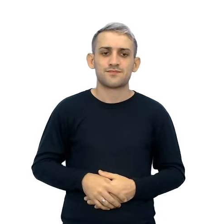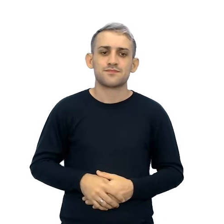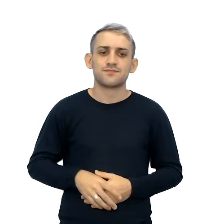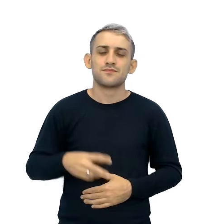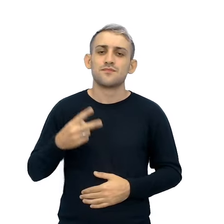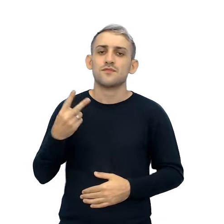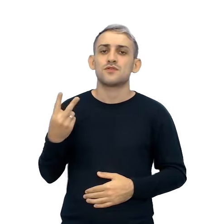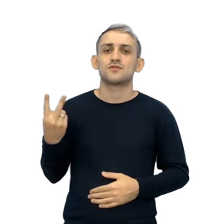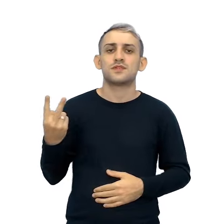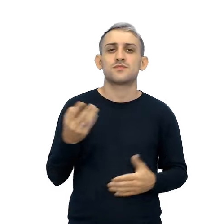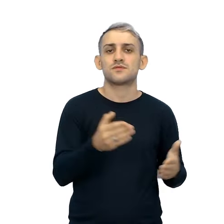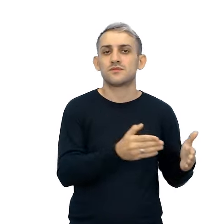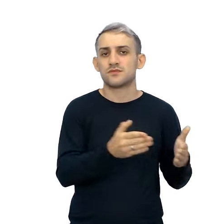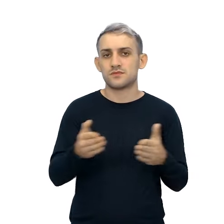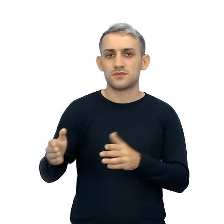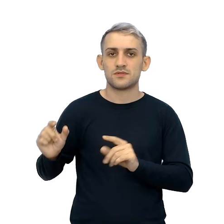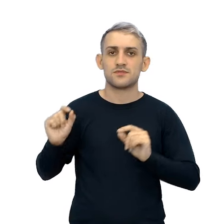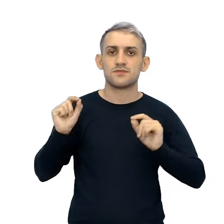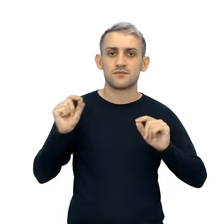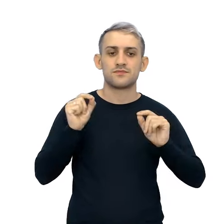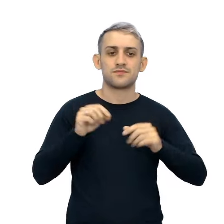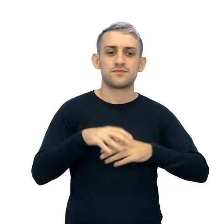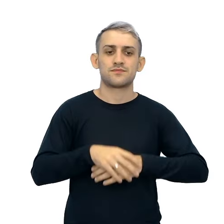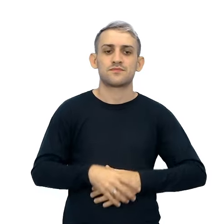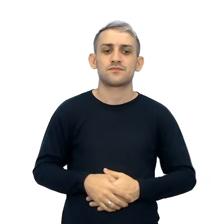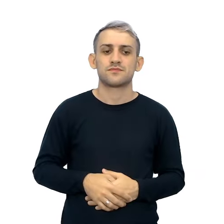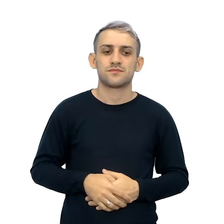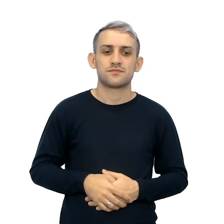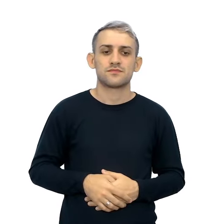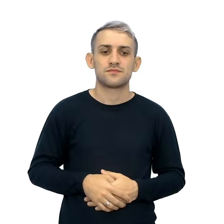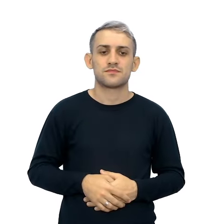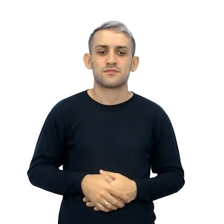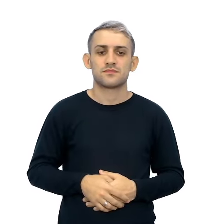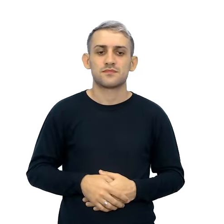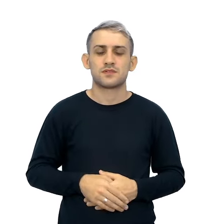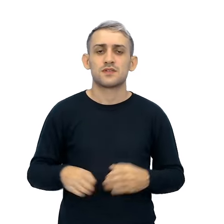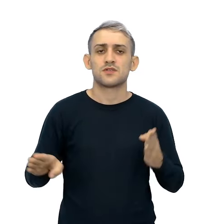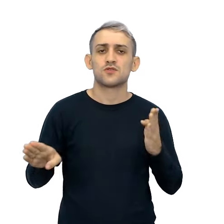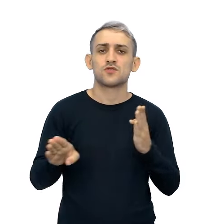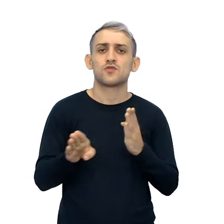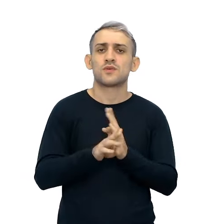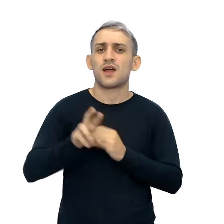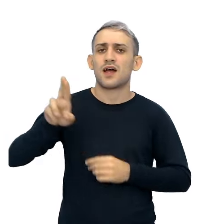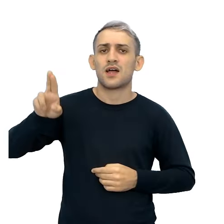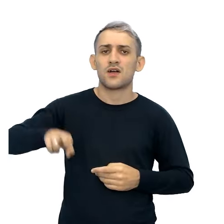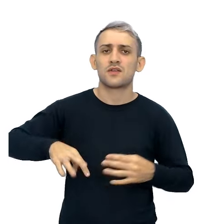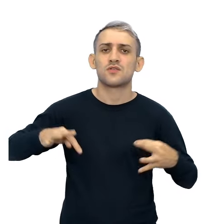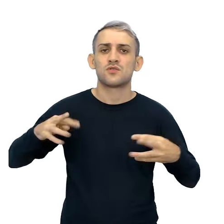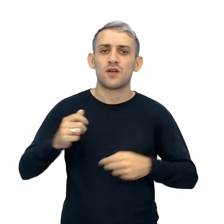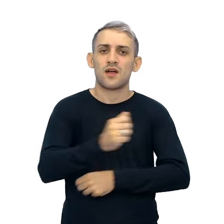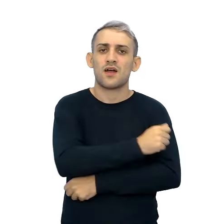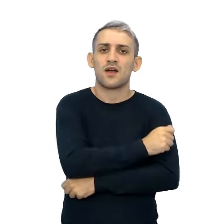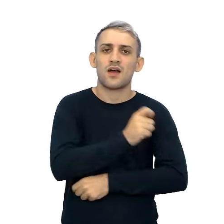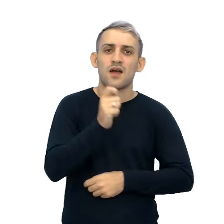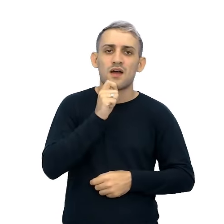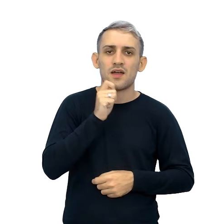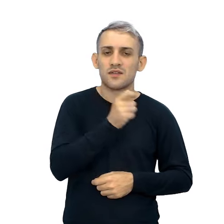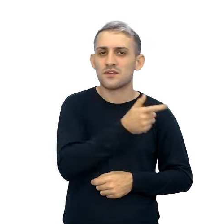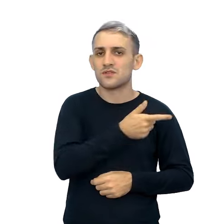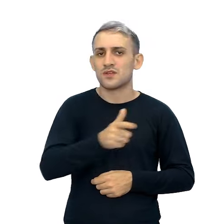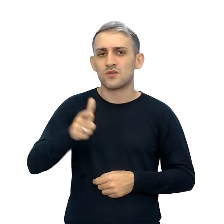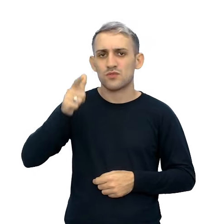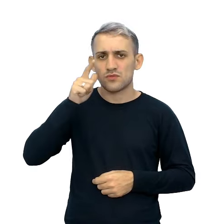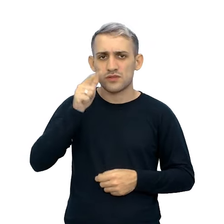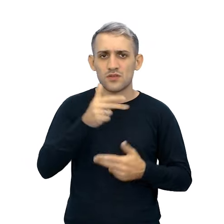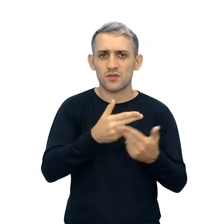elaboração dessa organização da TPC seria identificar as razões de os estudantes ainda não terem alcançado os